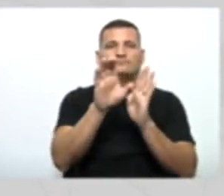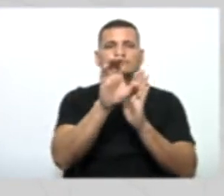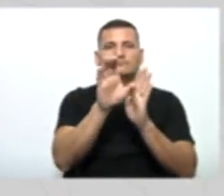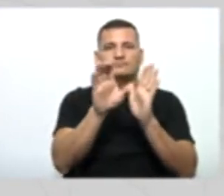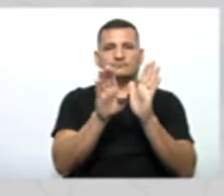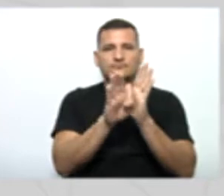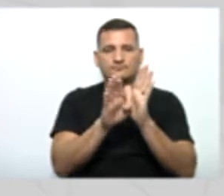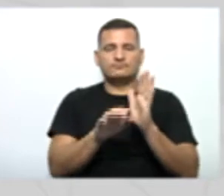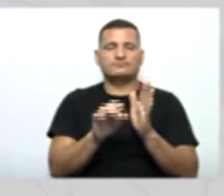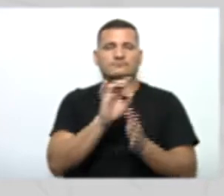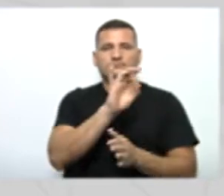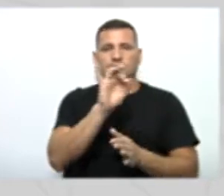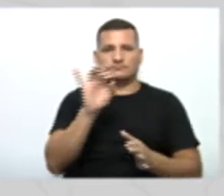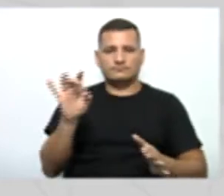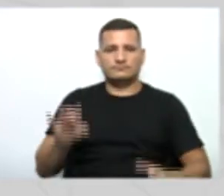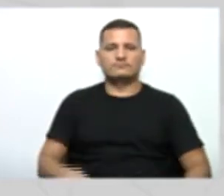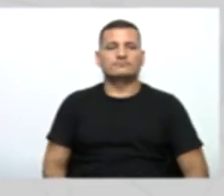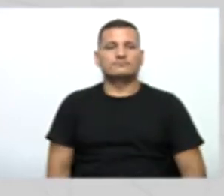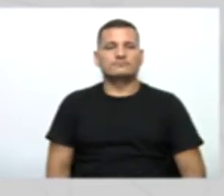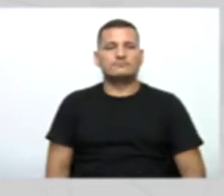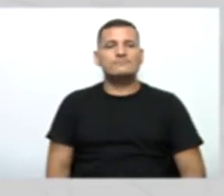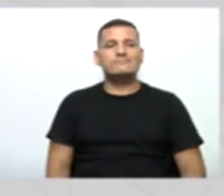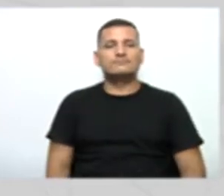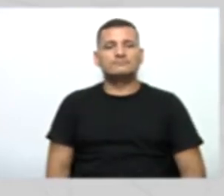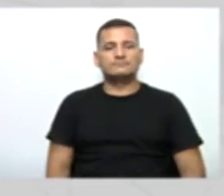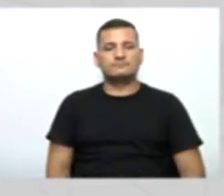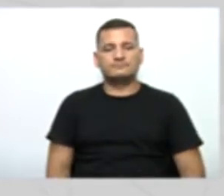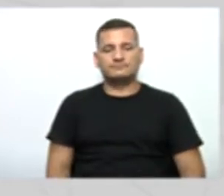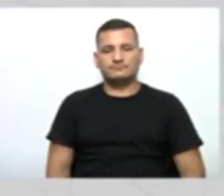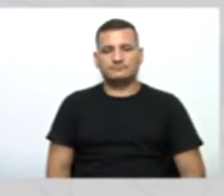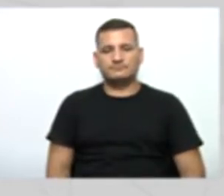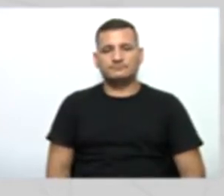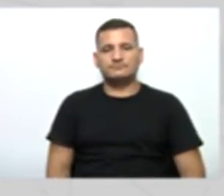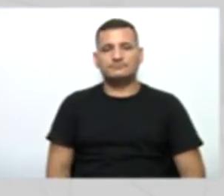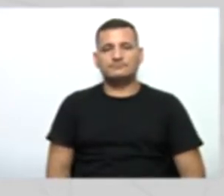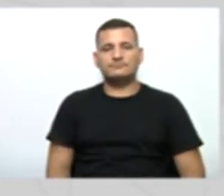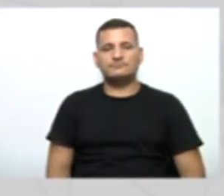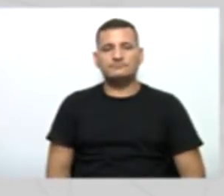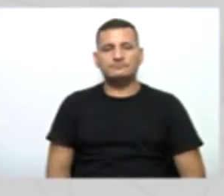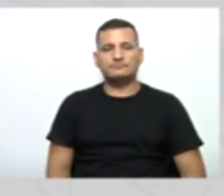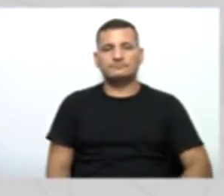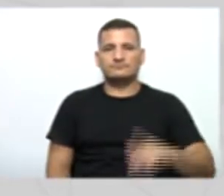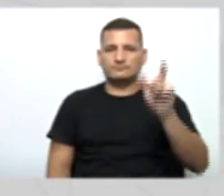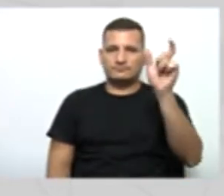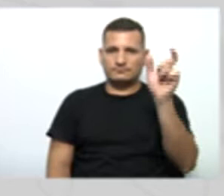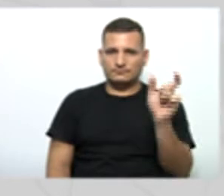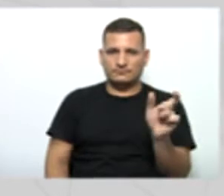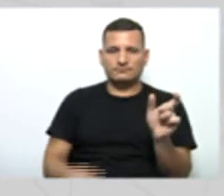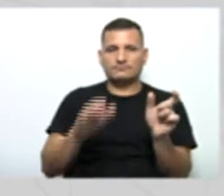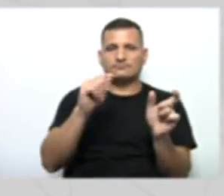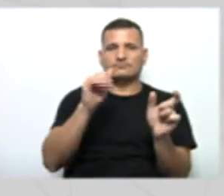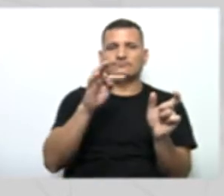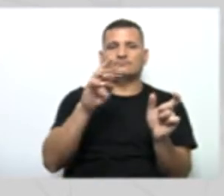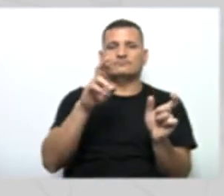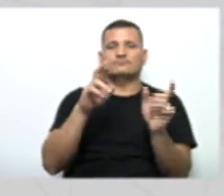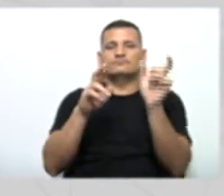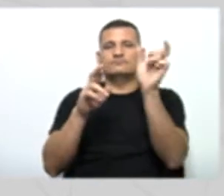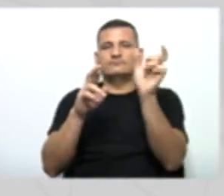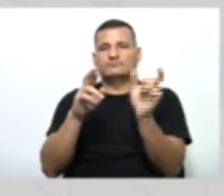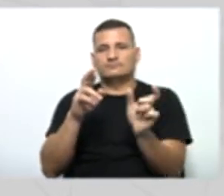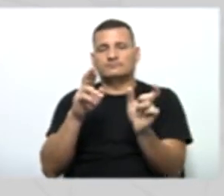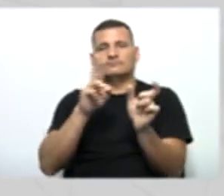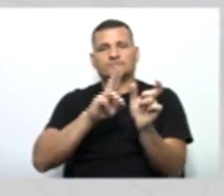uso, do ator, do caso de uso e do sistema, certo? Isso daí é mais para